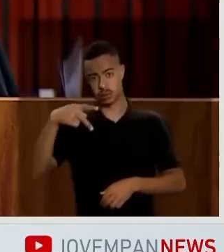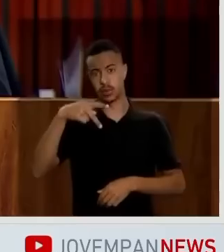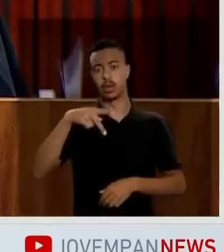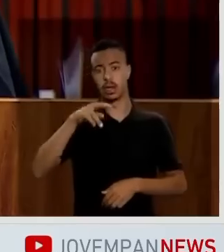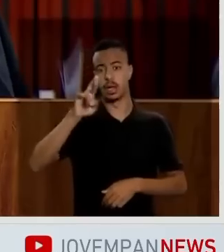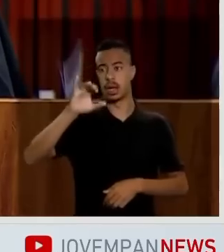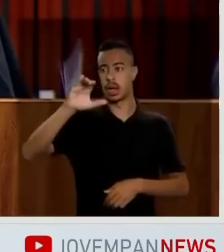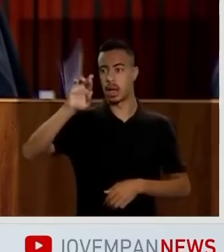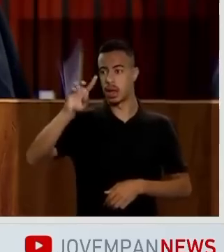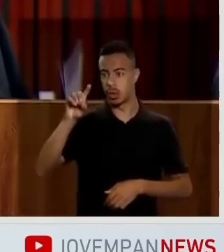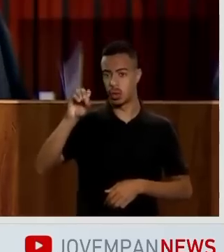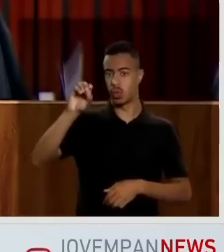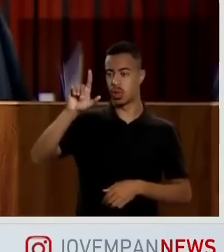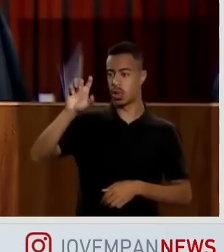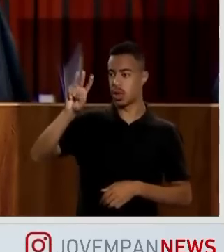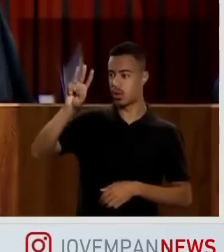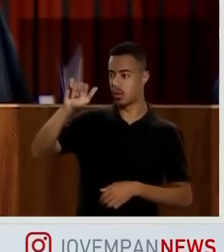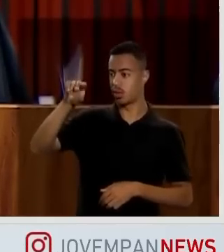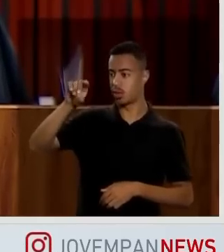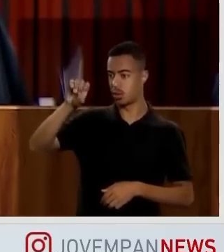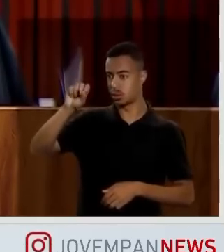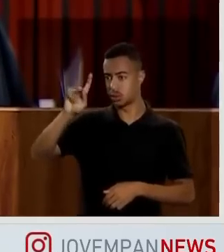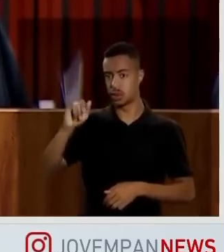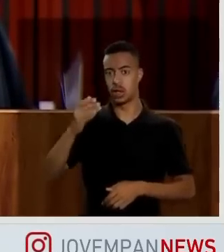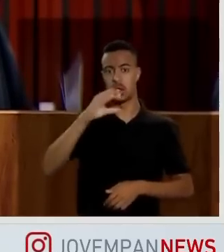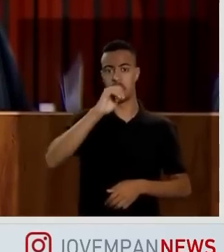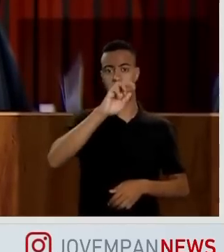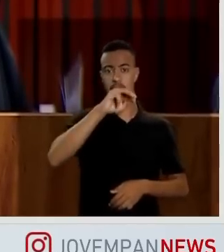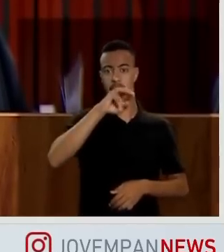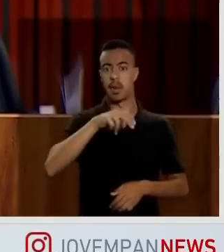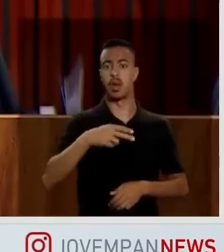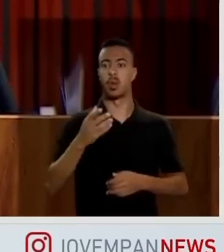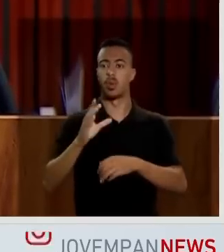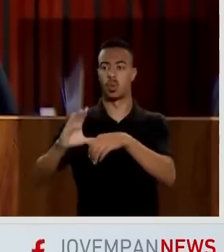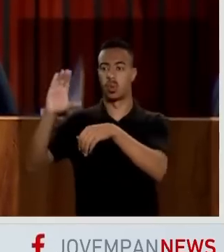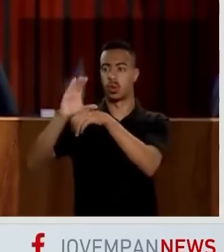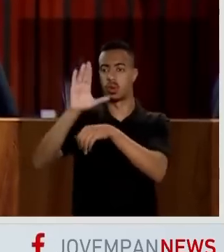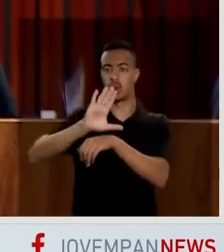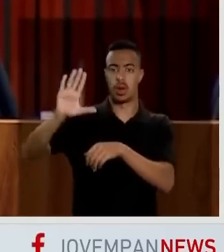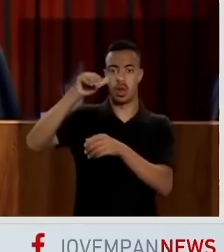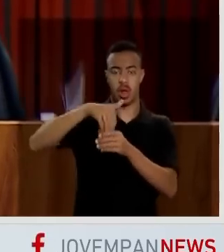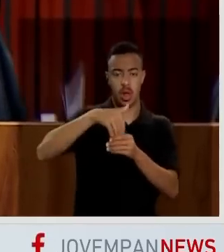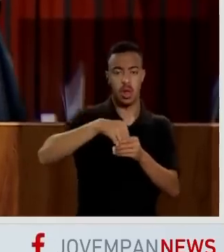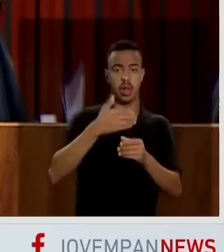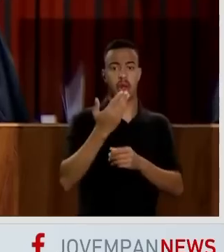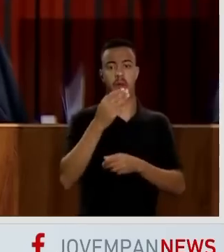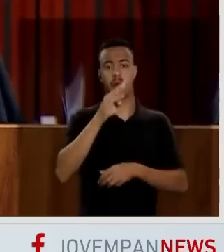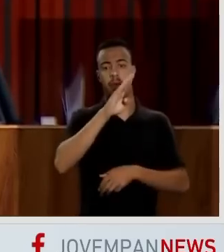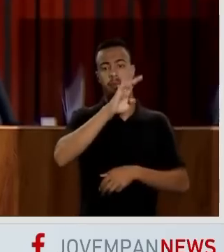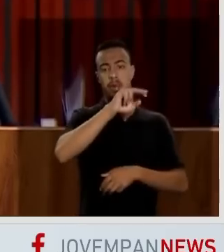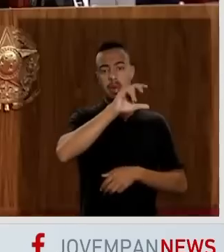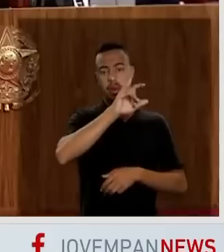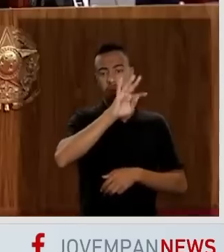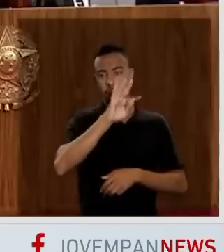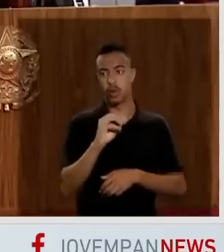o Poder Judiciário, um juiz, não concentrasse nele mesmo as funções de investigador, acusador, julgador